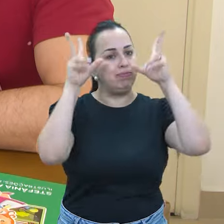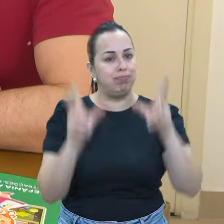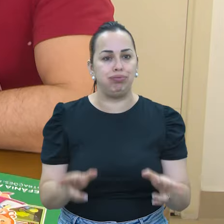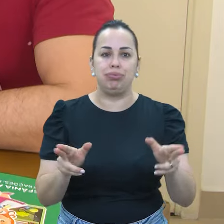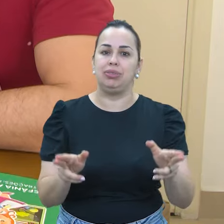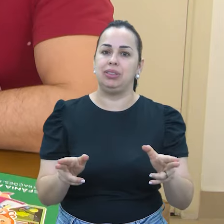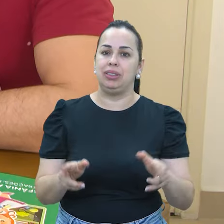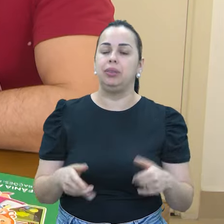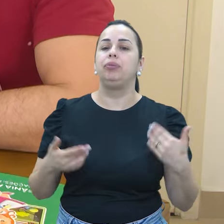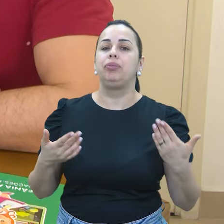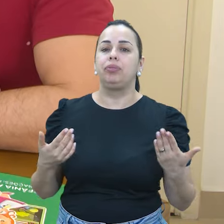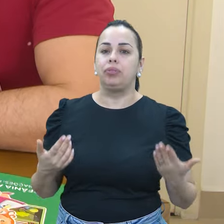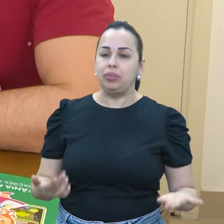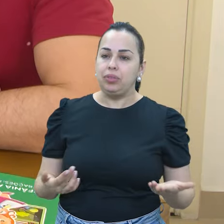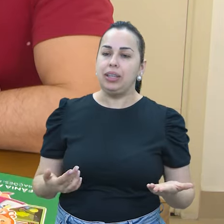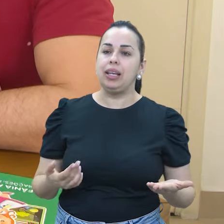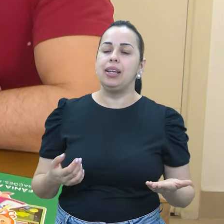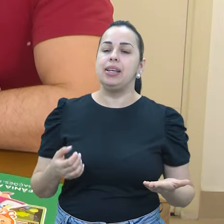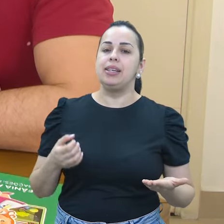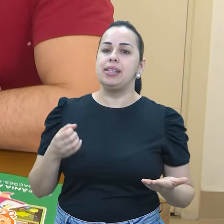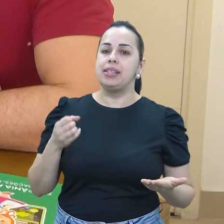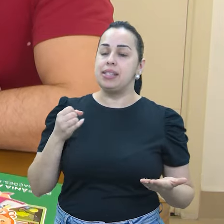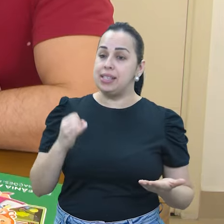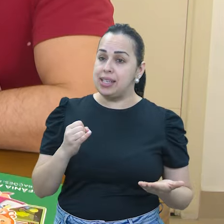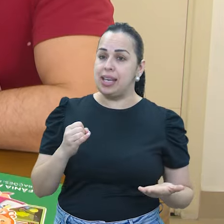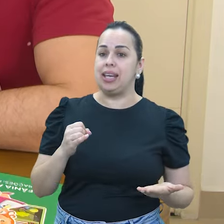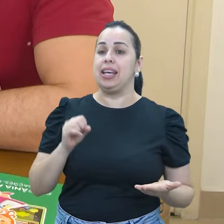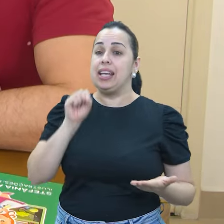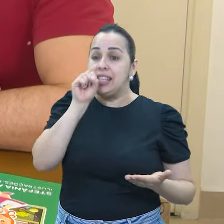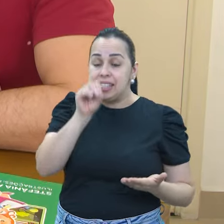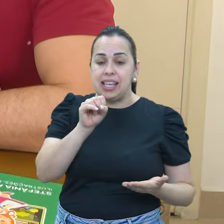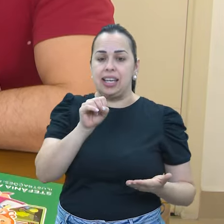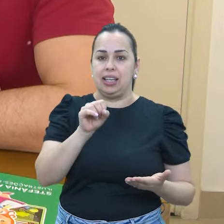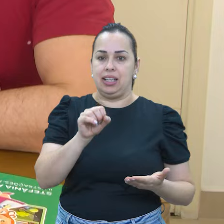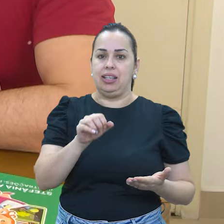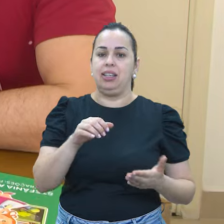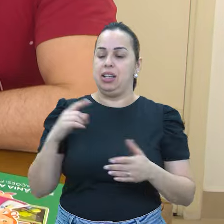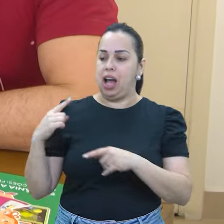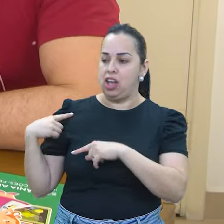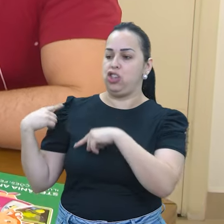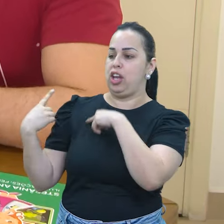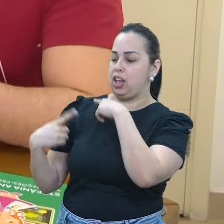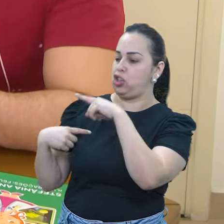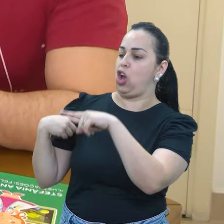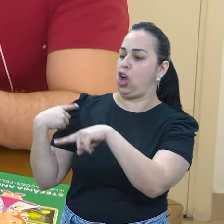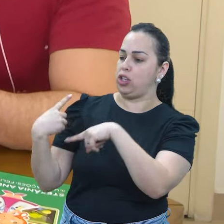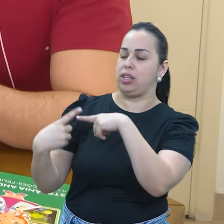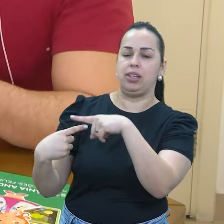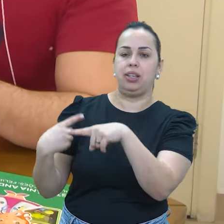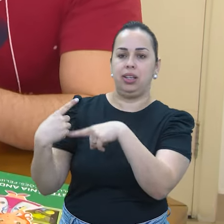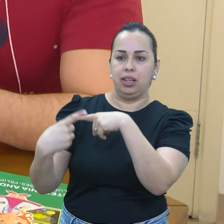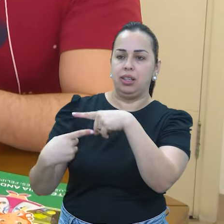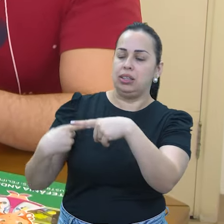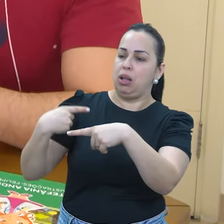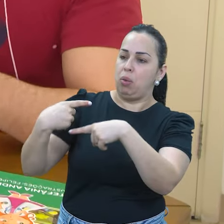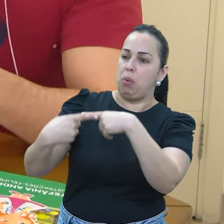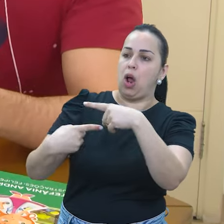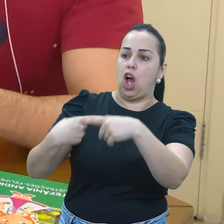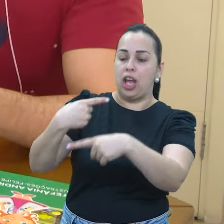medo, com raiva, né, e com os mesmos sentimentos que esses adolescentes estão passando. E se a gente